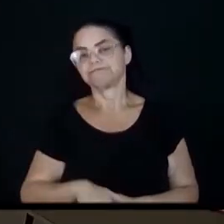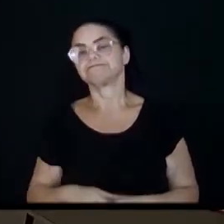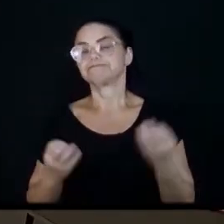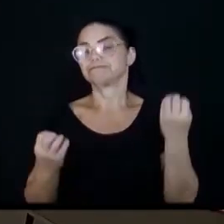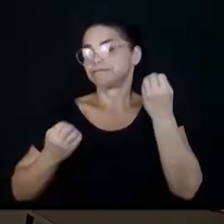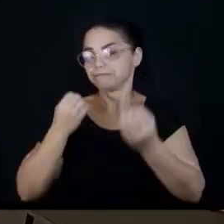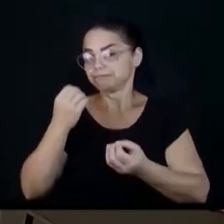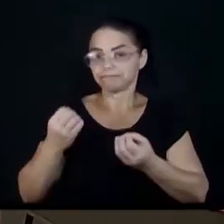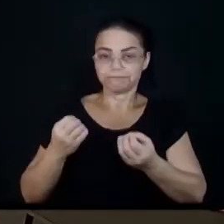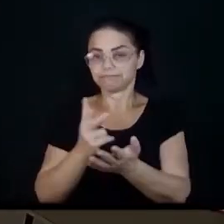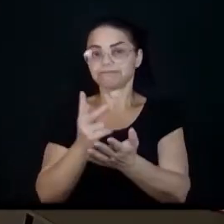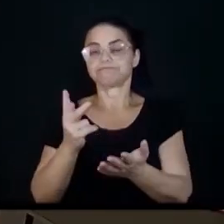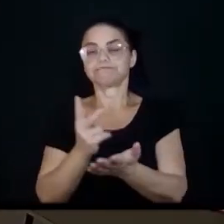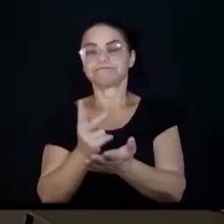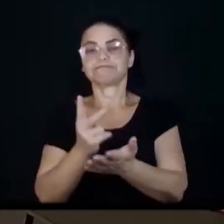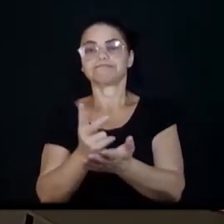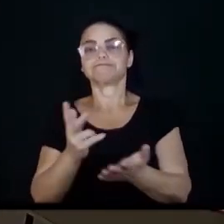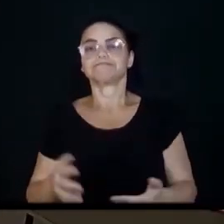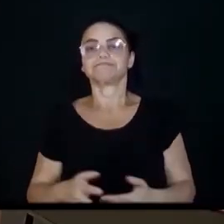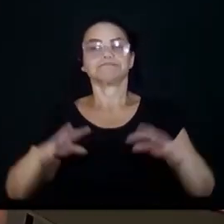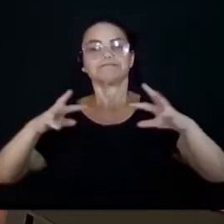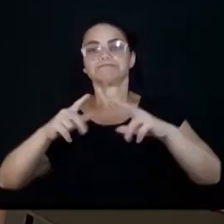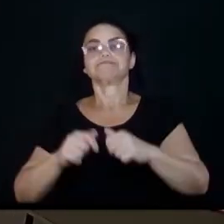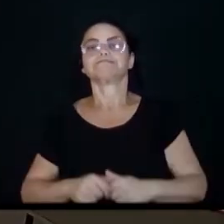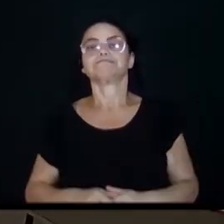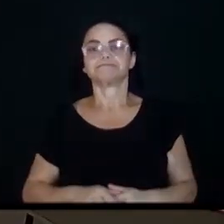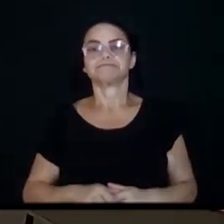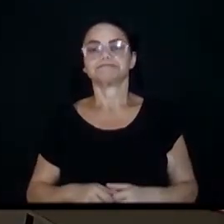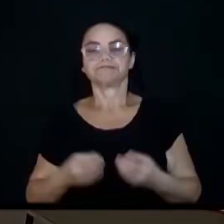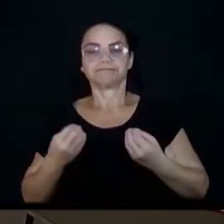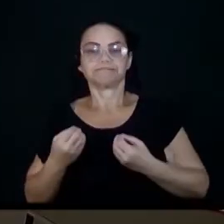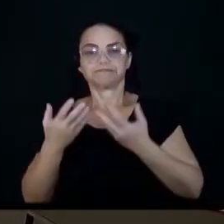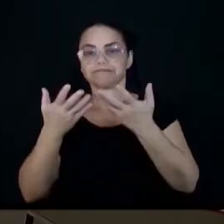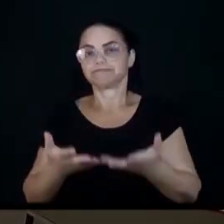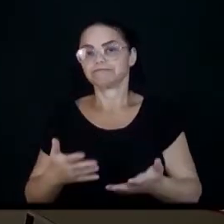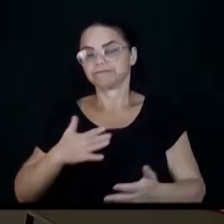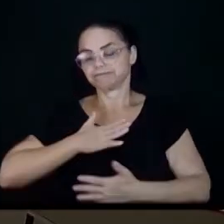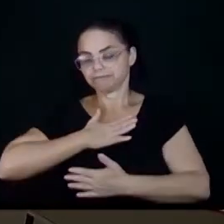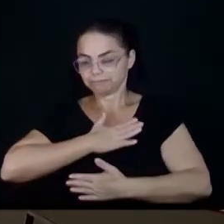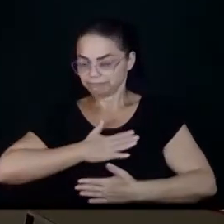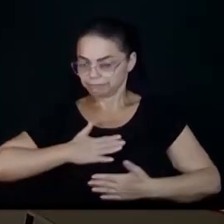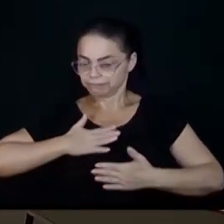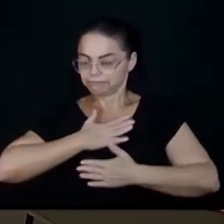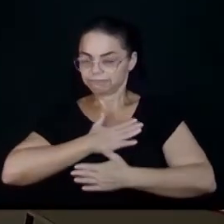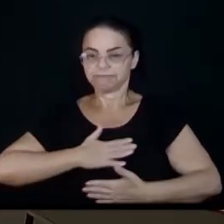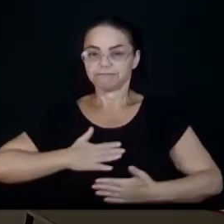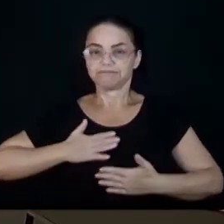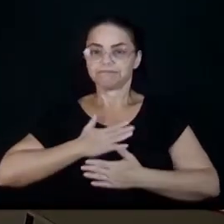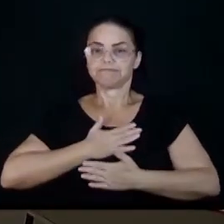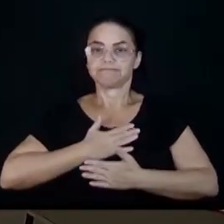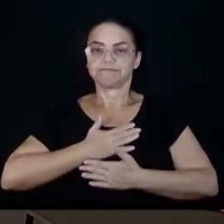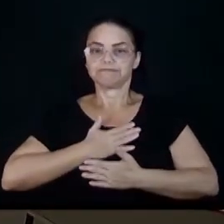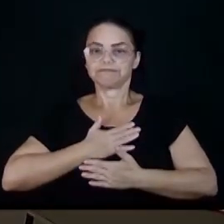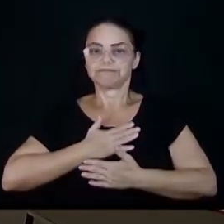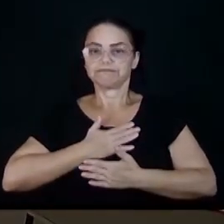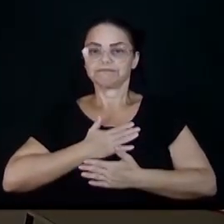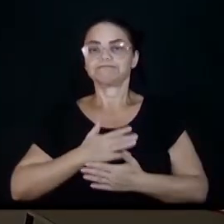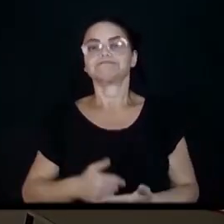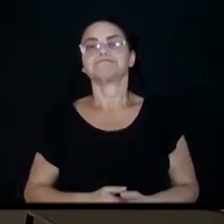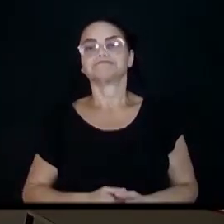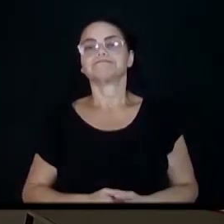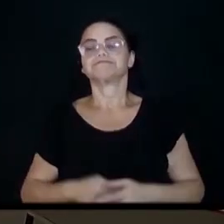né, tudo isso que a gente oferece e tudo que a gente gostaria de oferecer é o grande